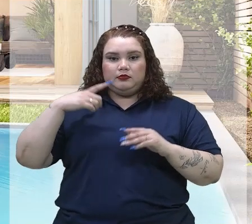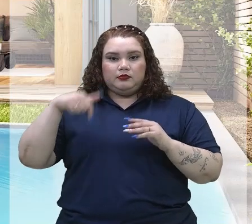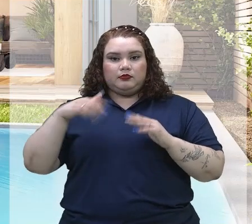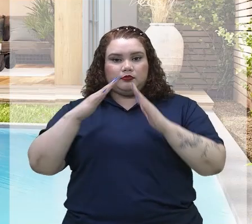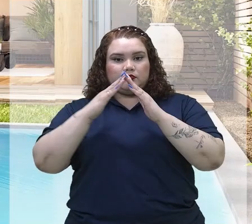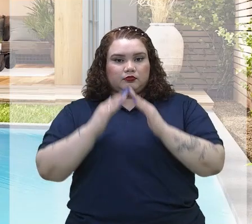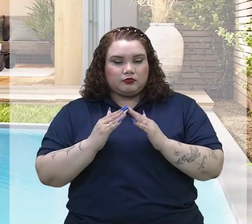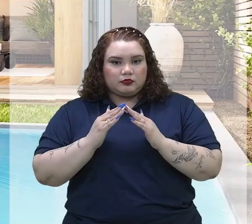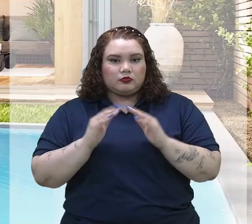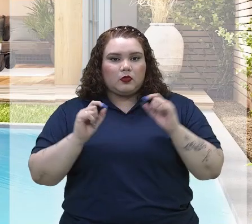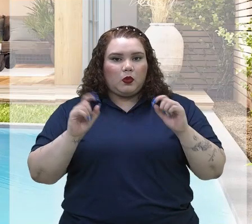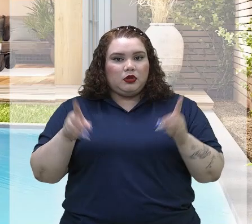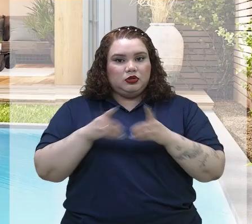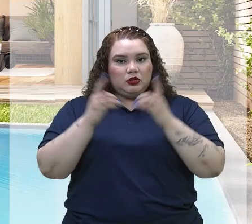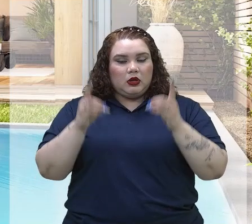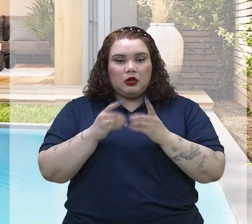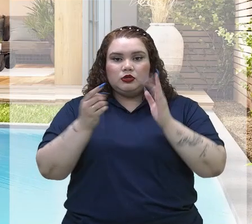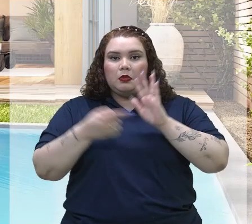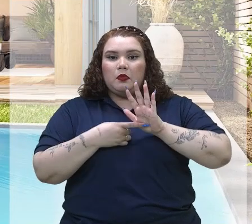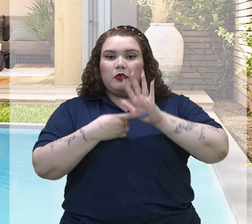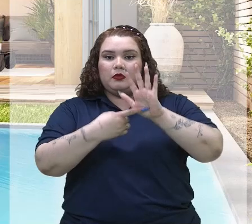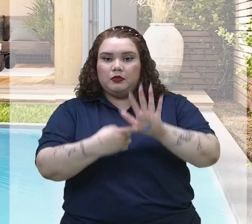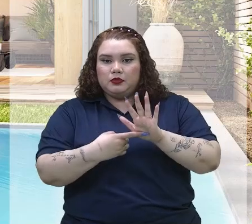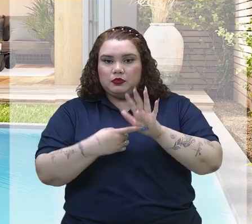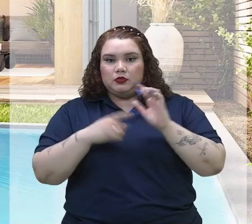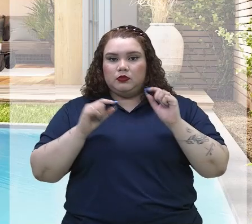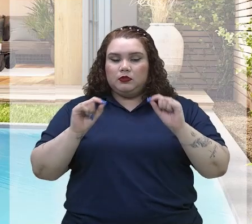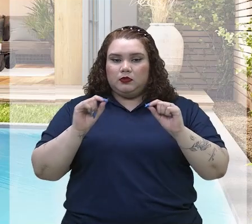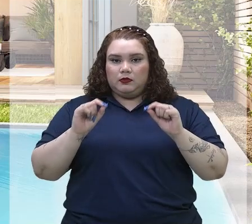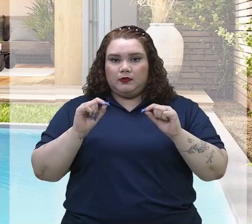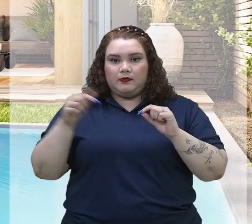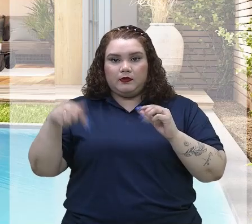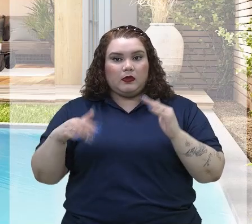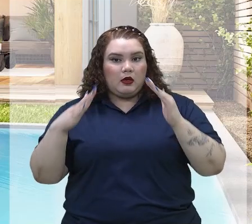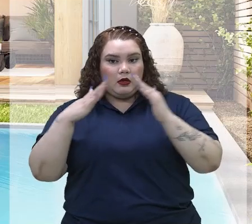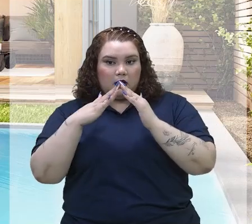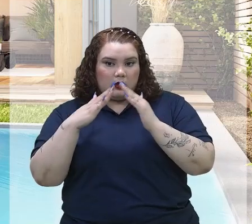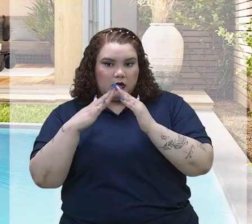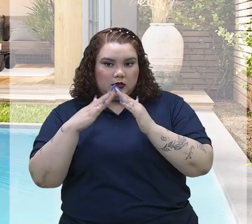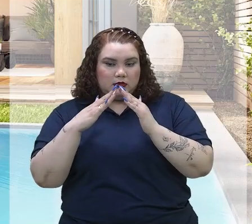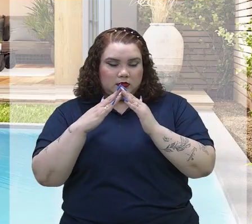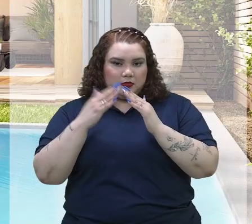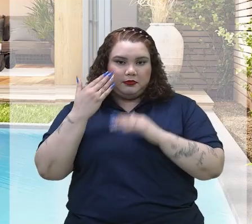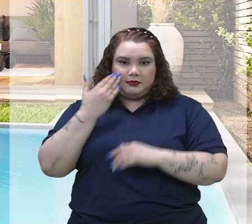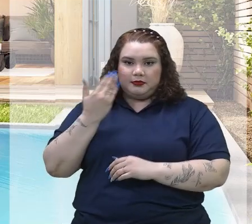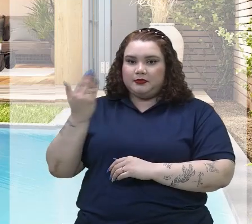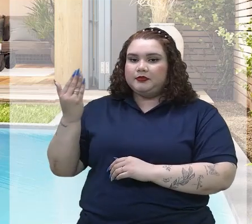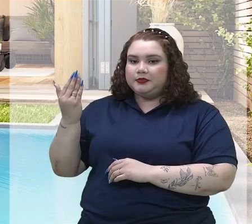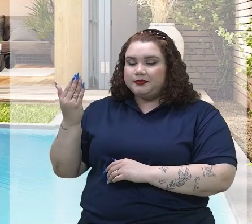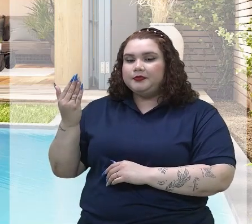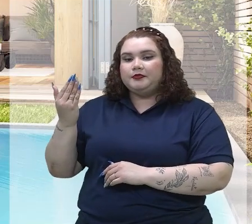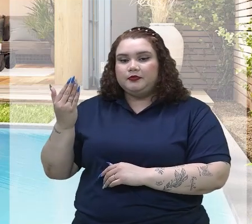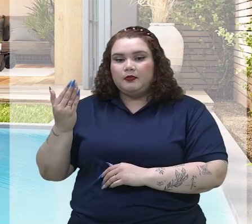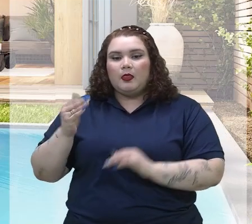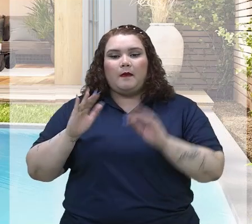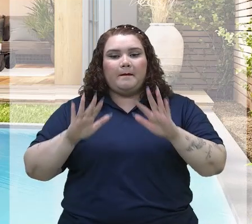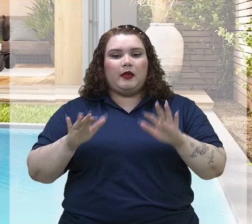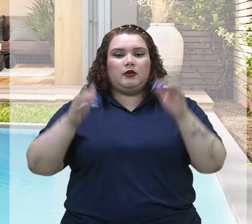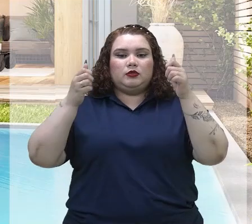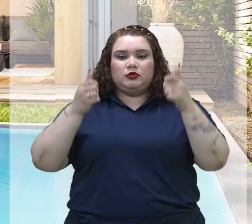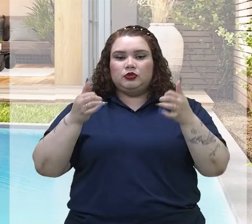forma didática mostrando para vocês nesta casa. Claro que quando se